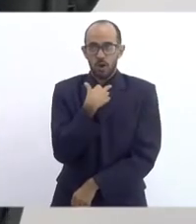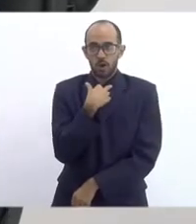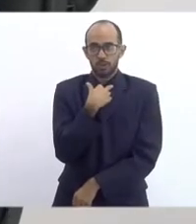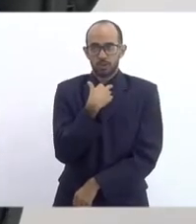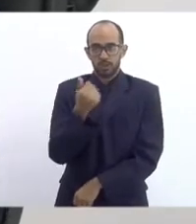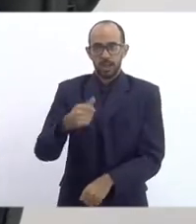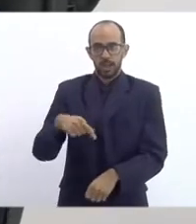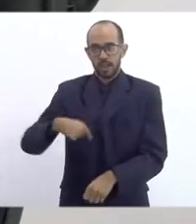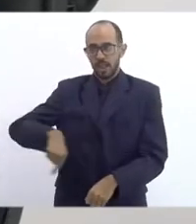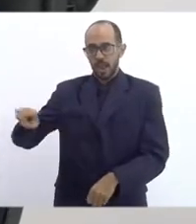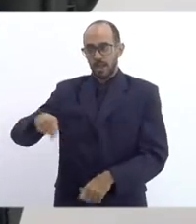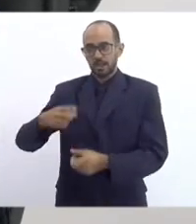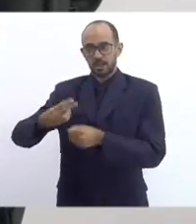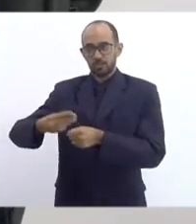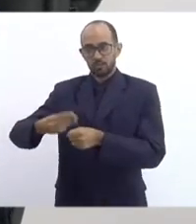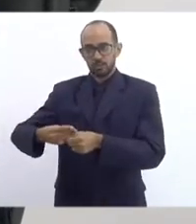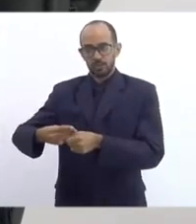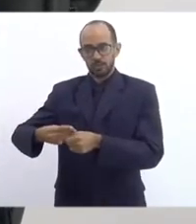estava ontem.